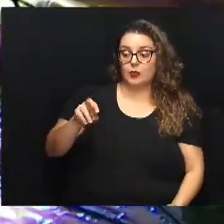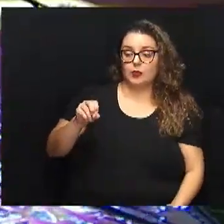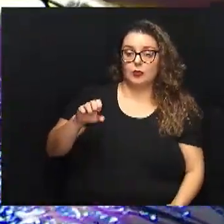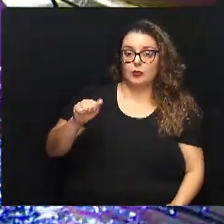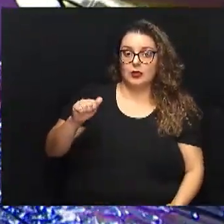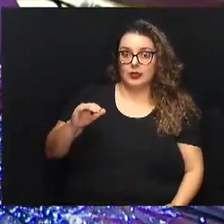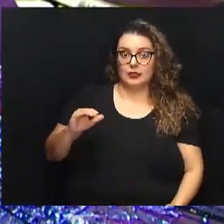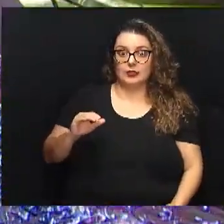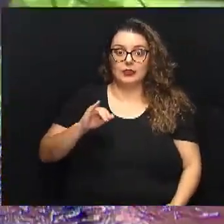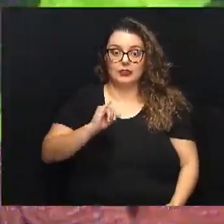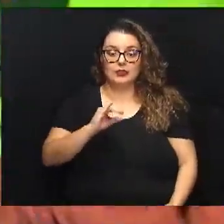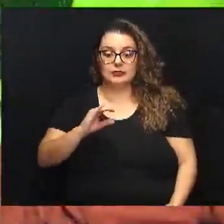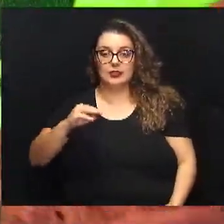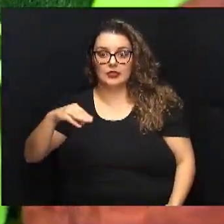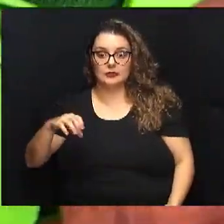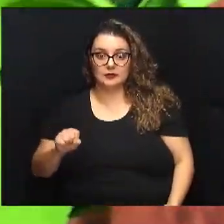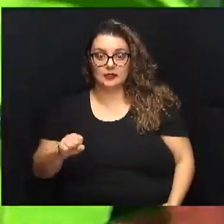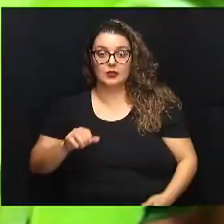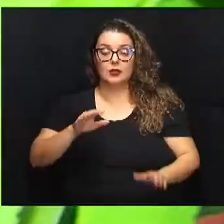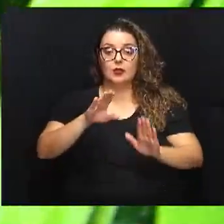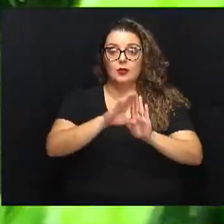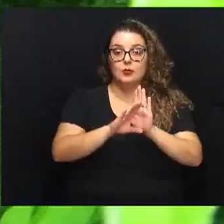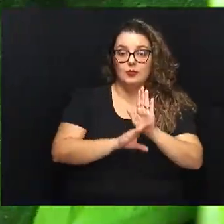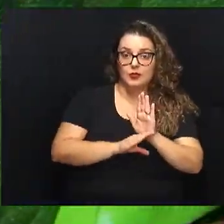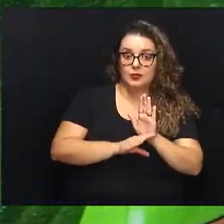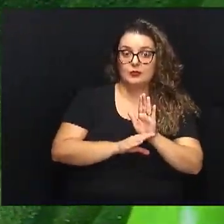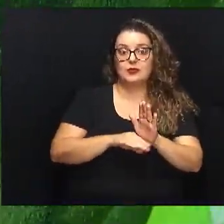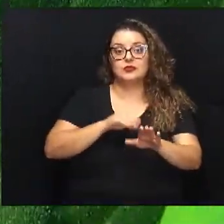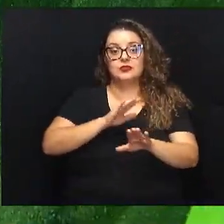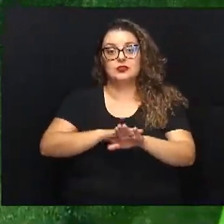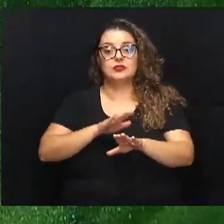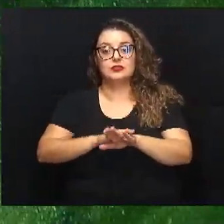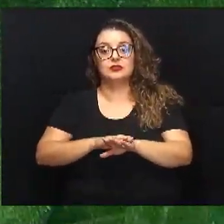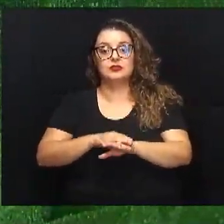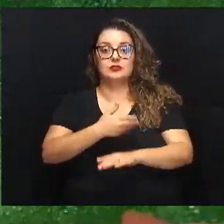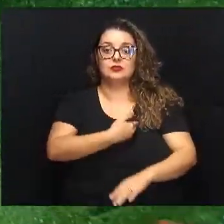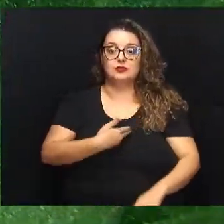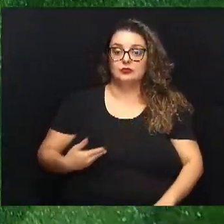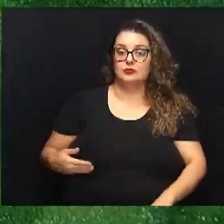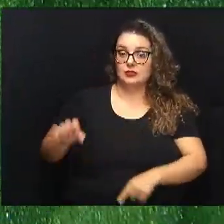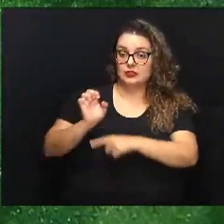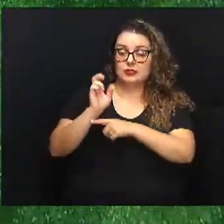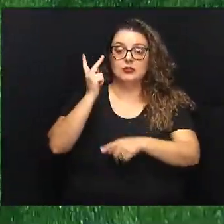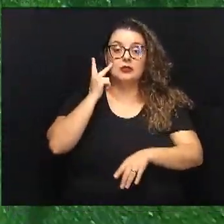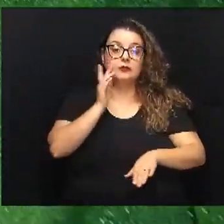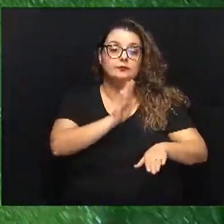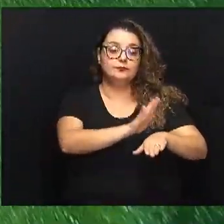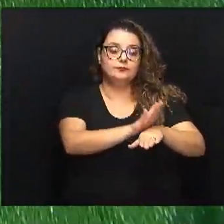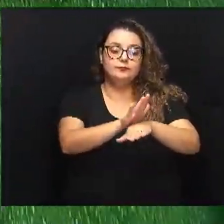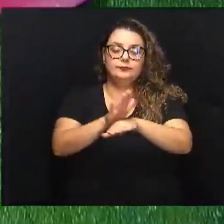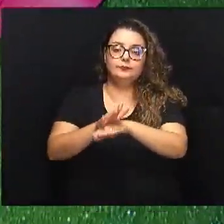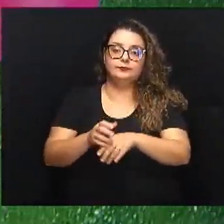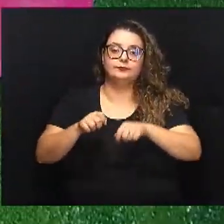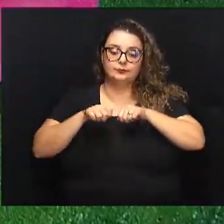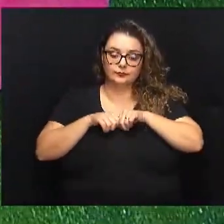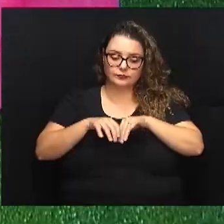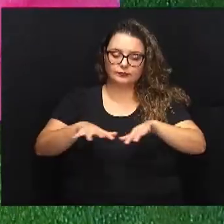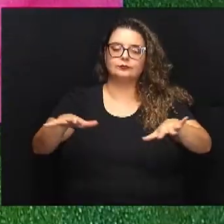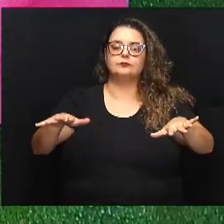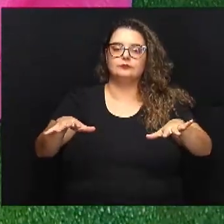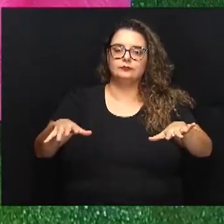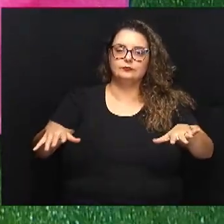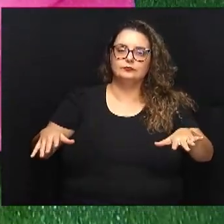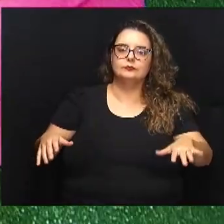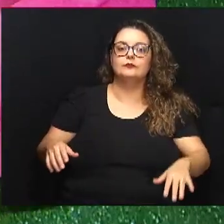ICMS, o Programa de Ação Cultural do Governo do Estado de São Paulo, e que ajuda a fomentar o mercado